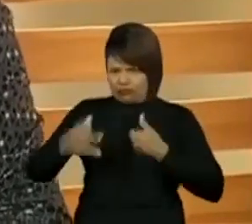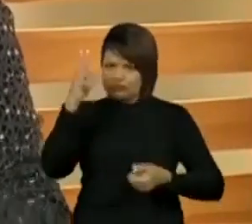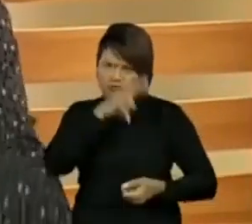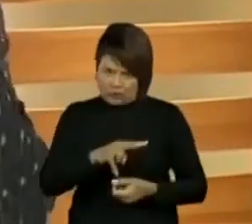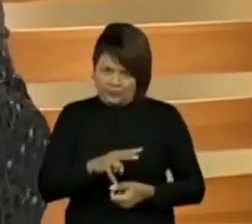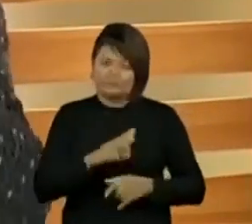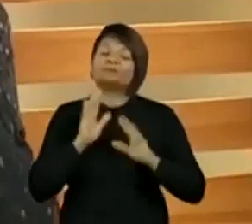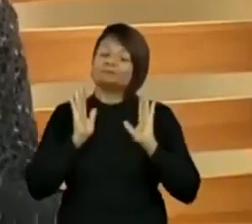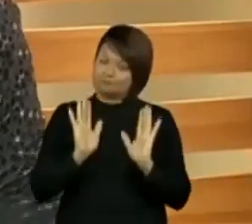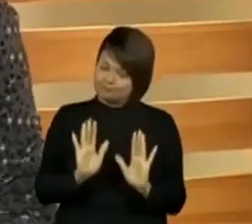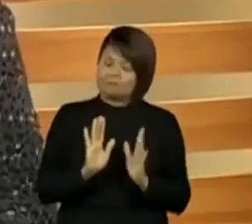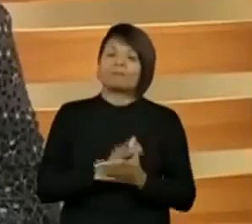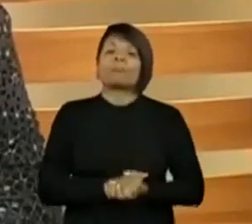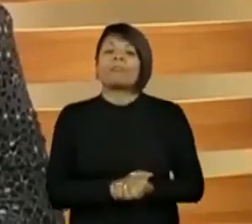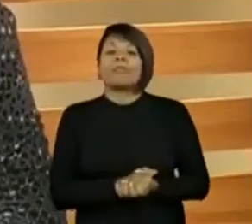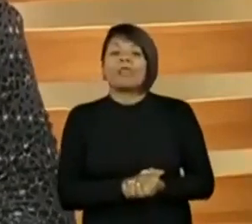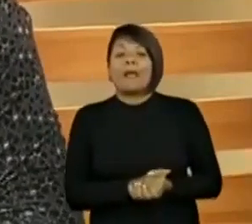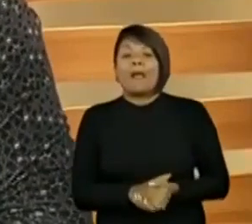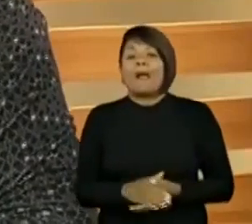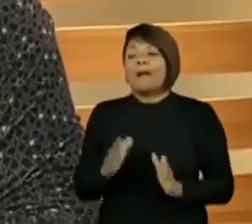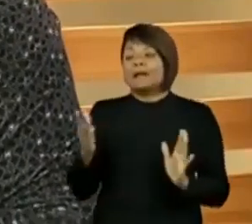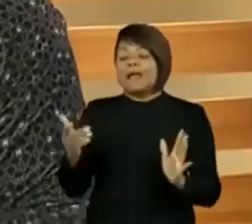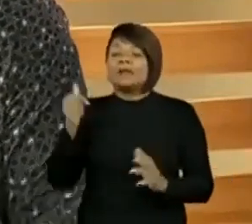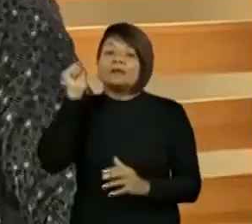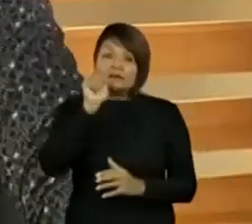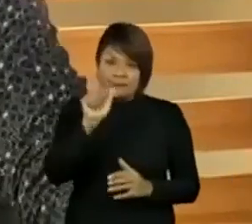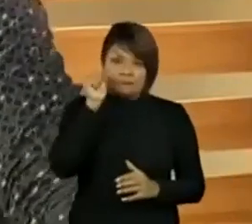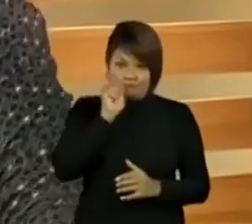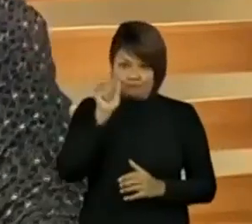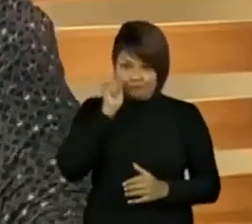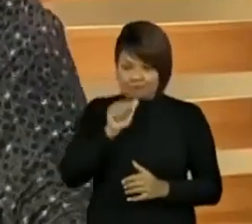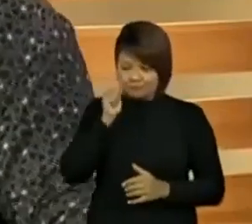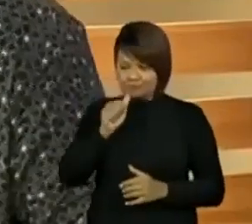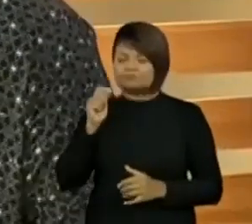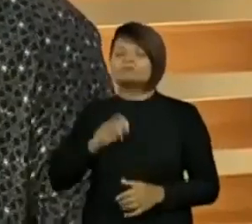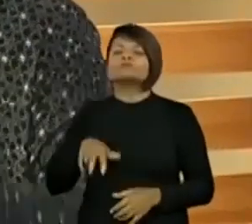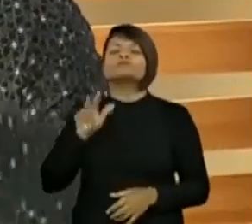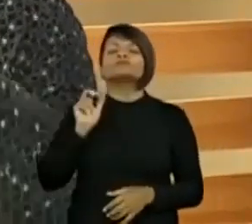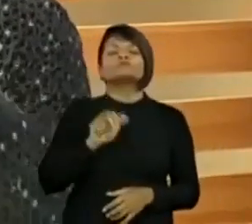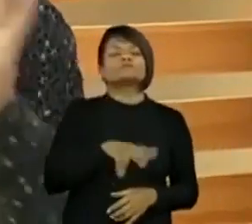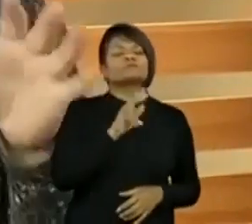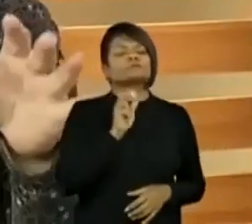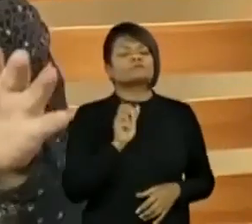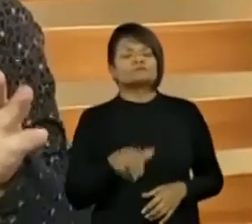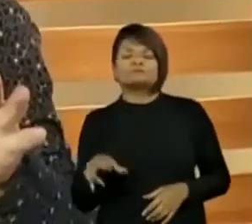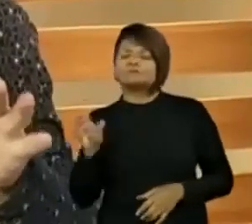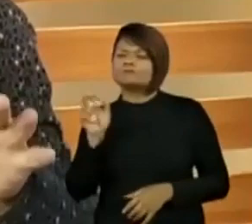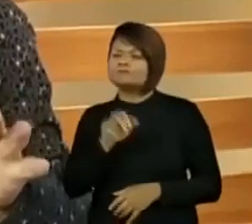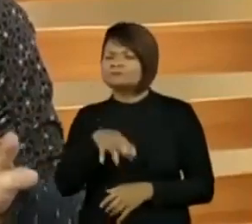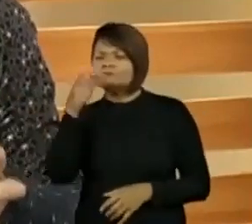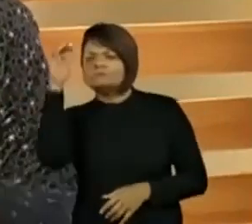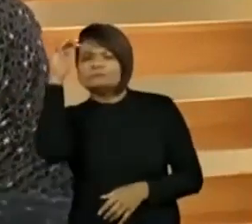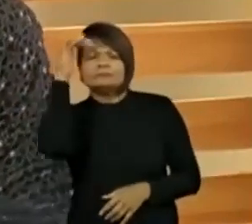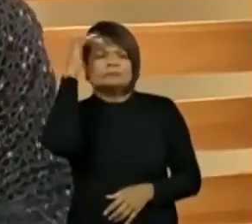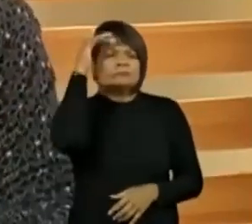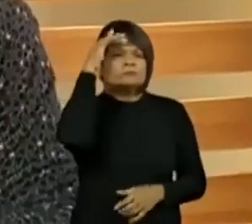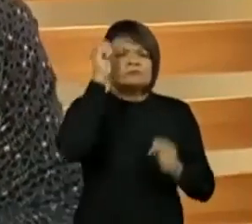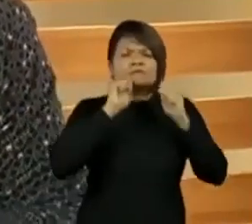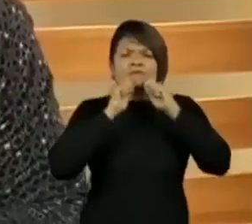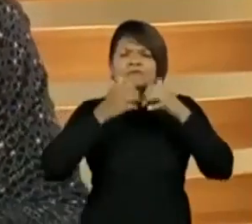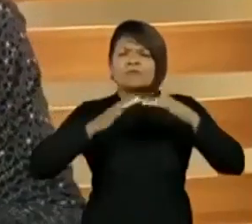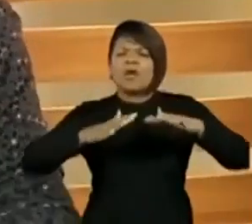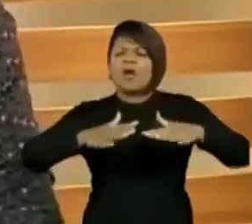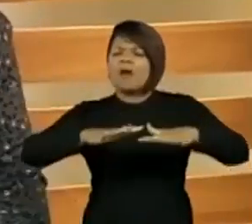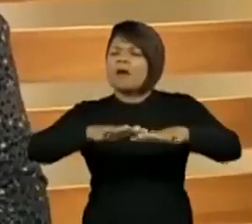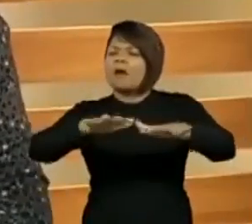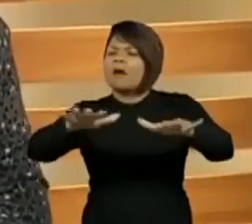Assim, Mazanendaba se pôs a andar. Olhou para o mar, mas ele estava muito calmo. Talvez os